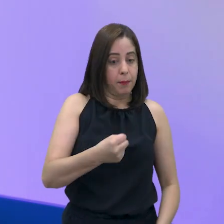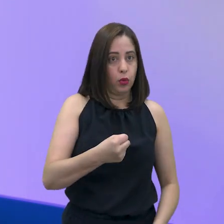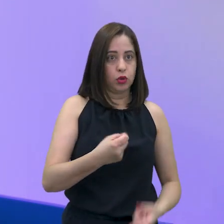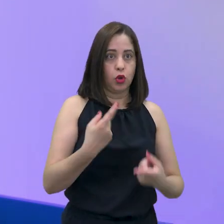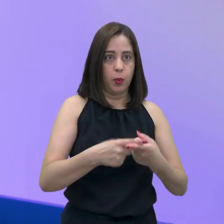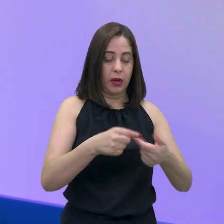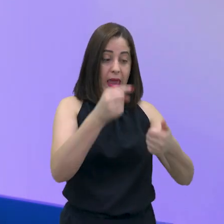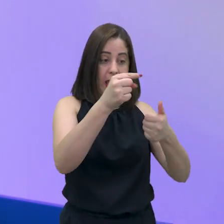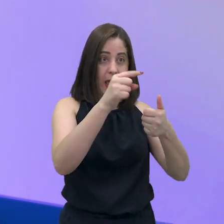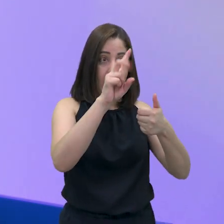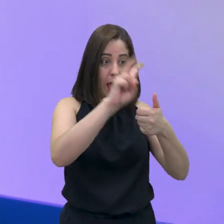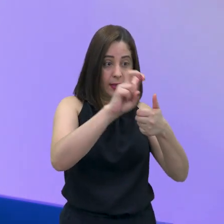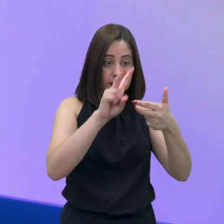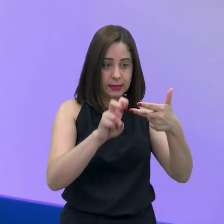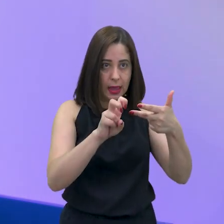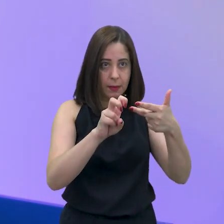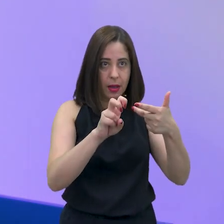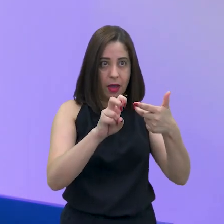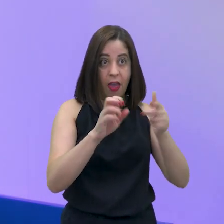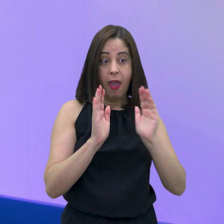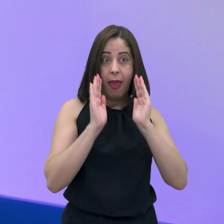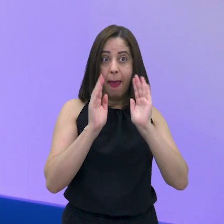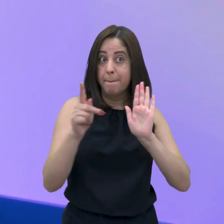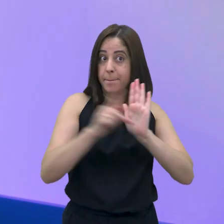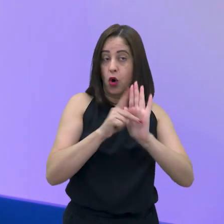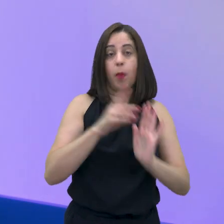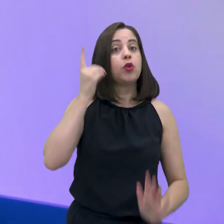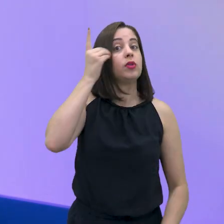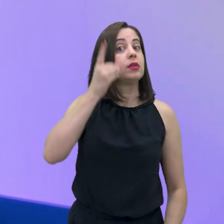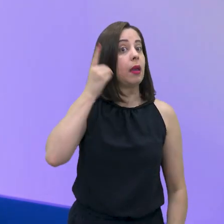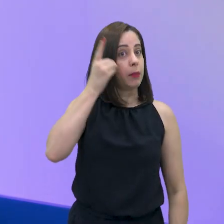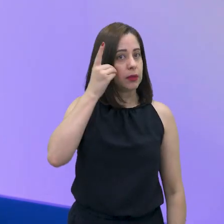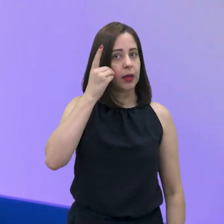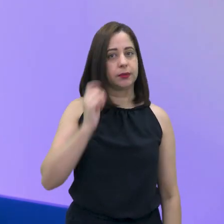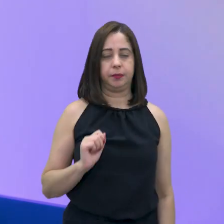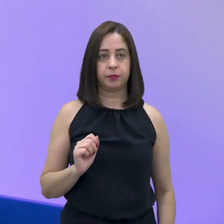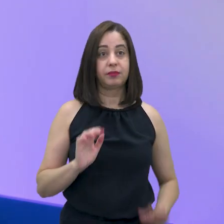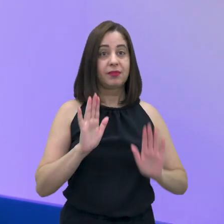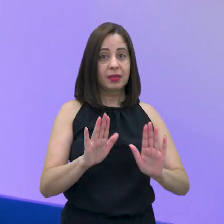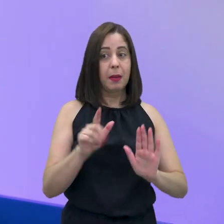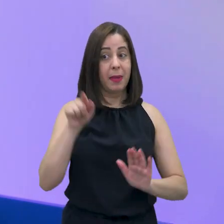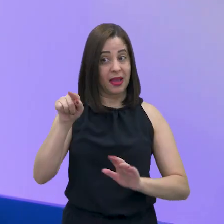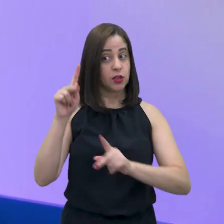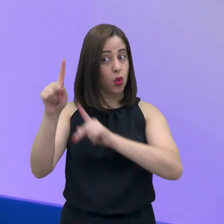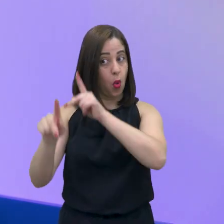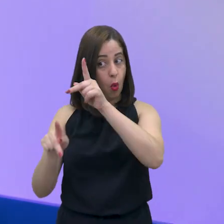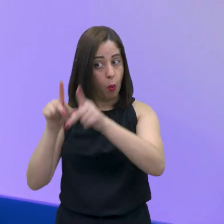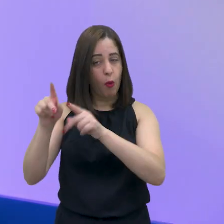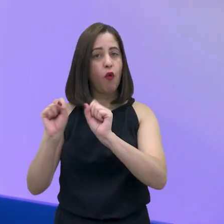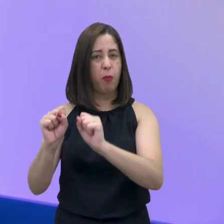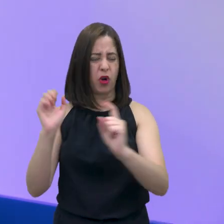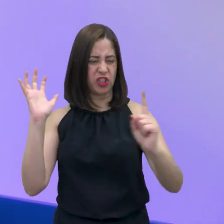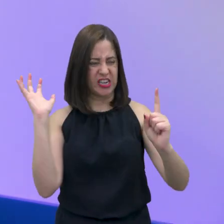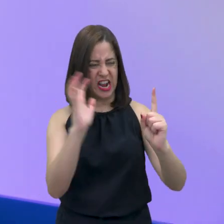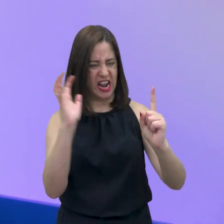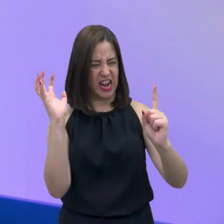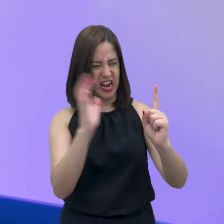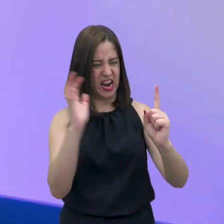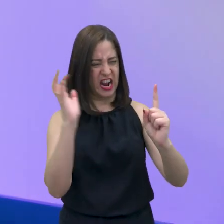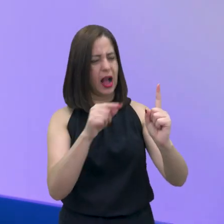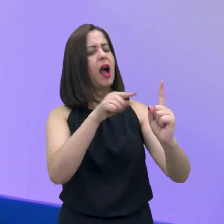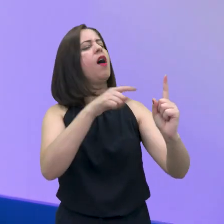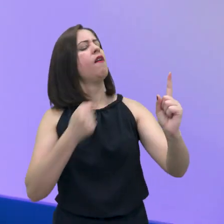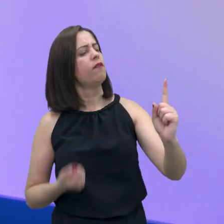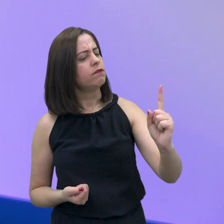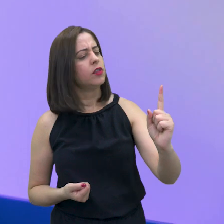deputado federal, por exemplo. Se for após a eleição, a cobrança ela pode ser por meio da pressão popular. Cobrar que